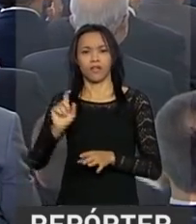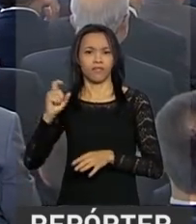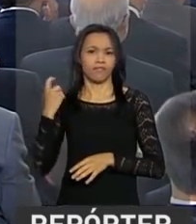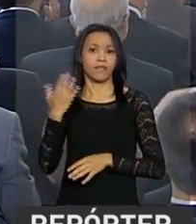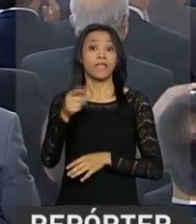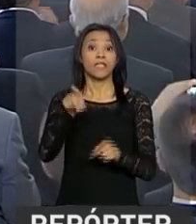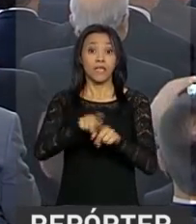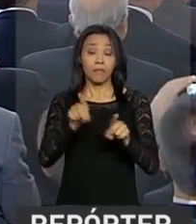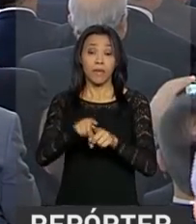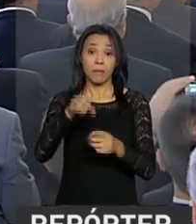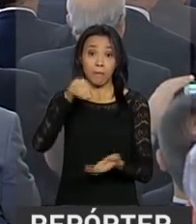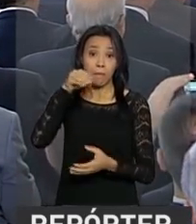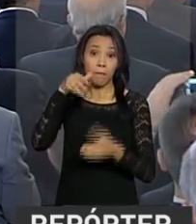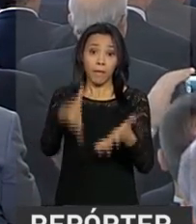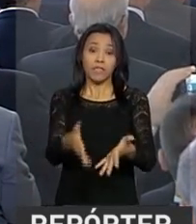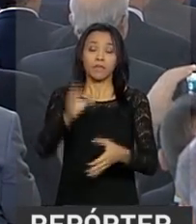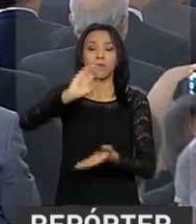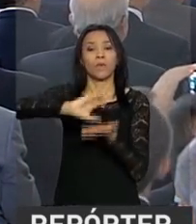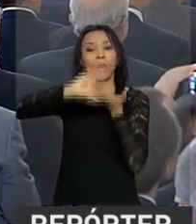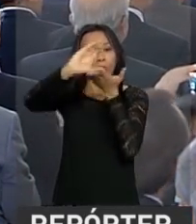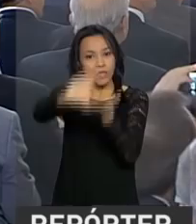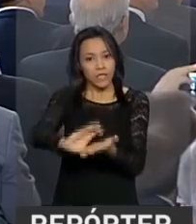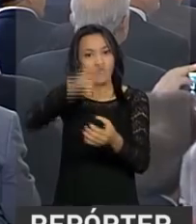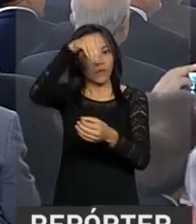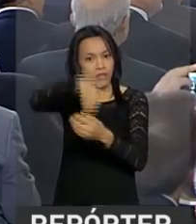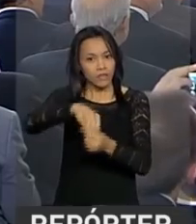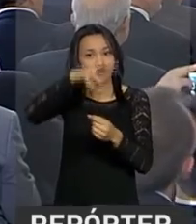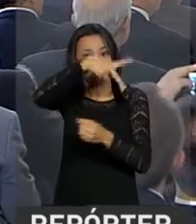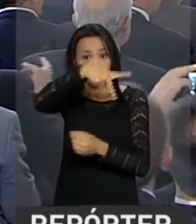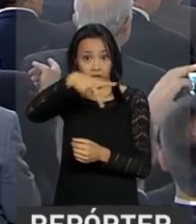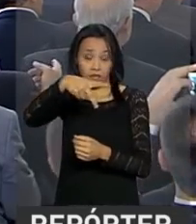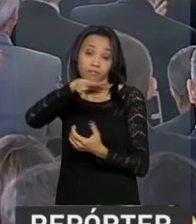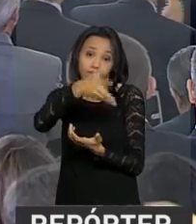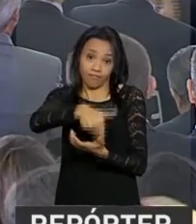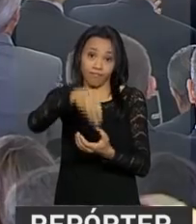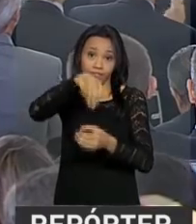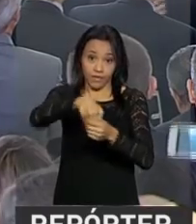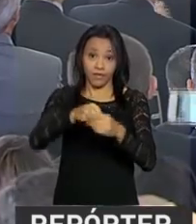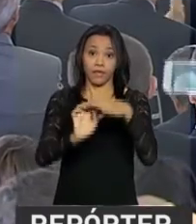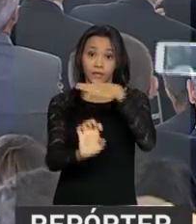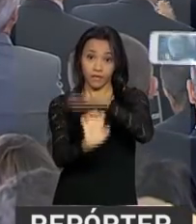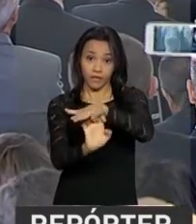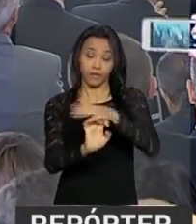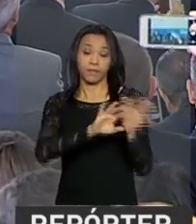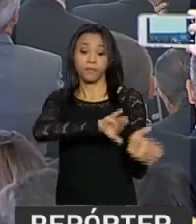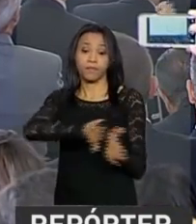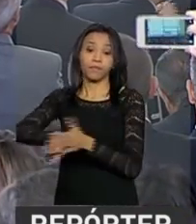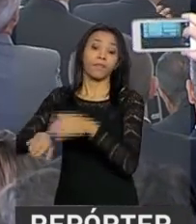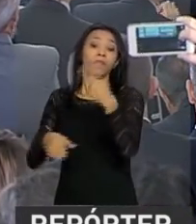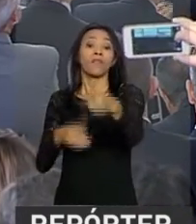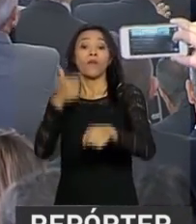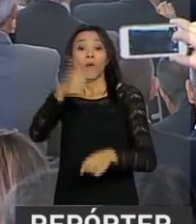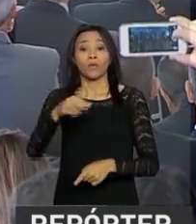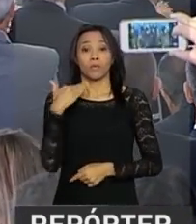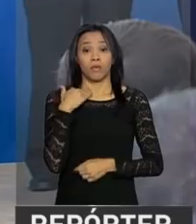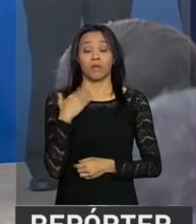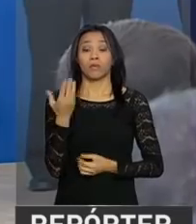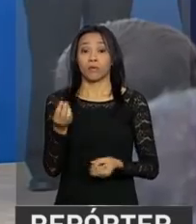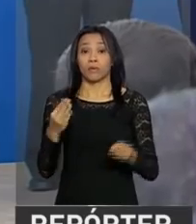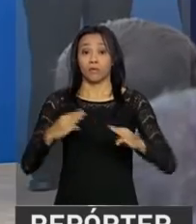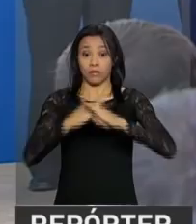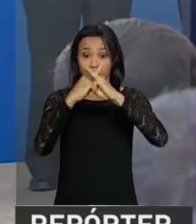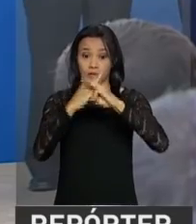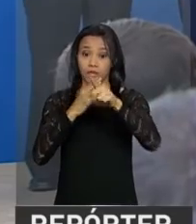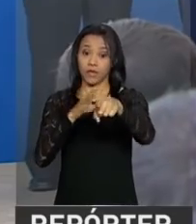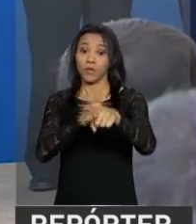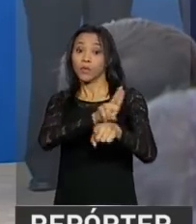da Petrobras. Foi também consultor do Fundo Monetário Internacional. Já na Caixa Econômica, quem assumiu a presidência